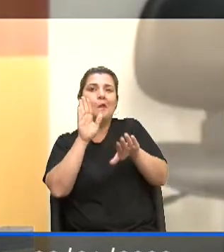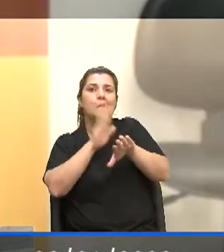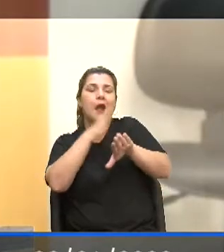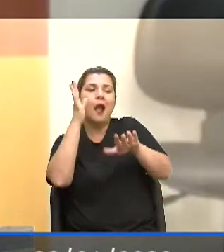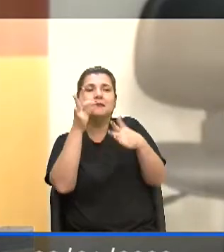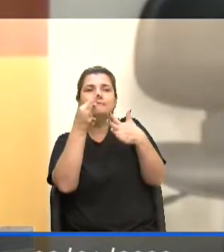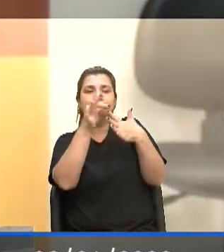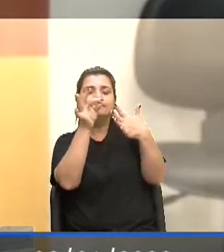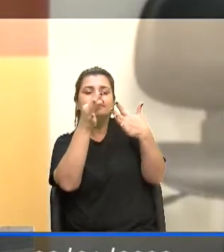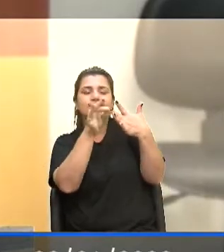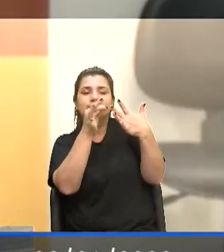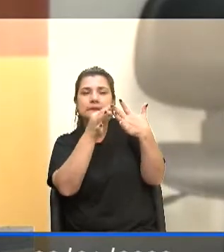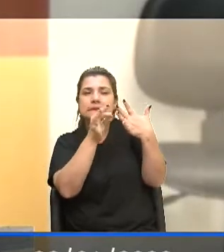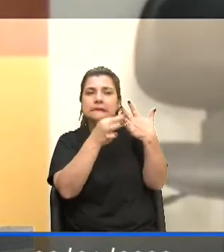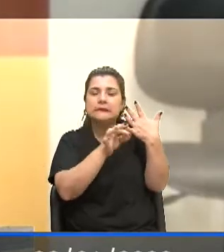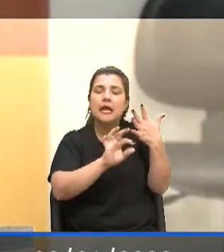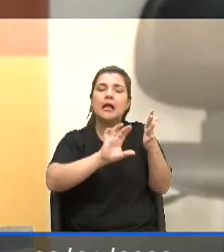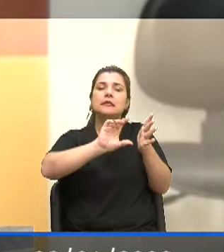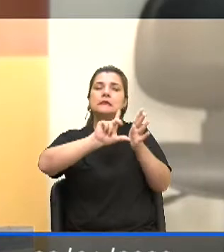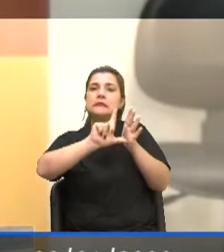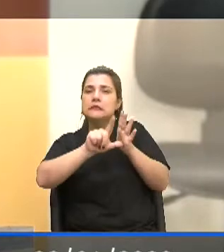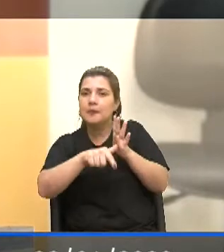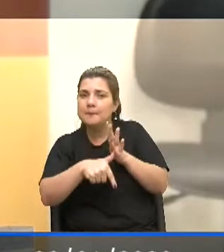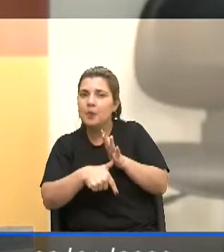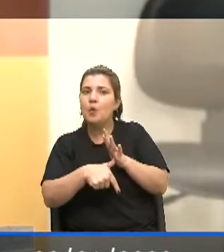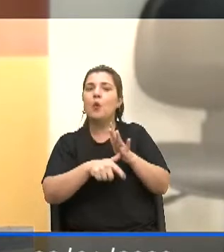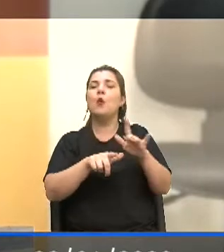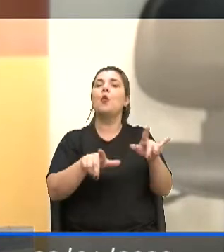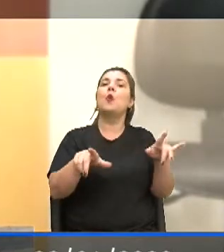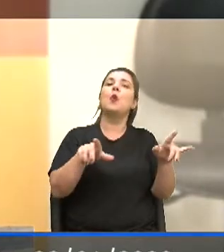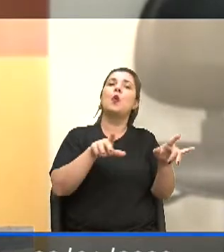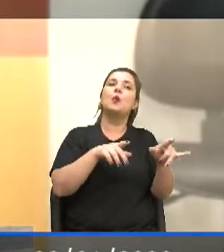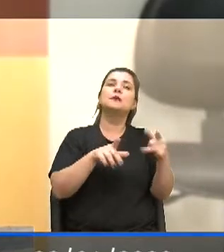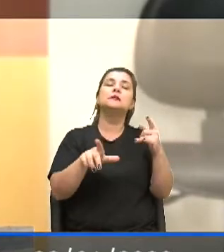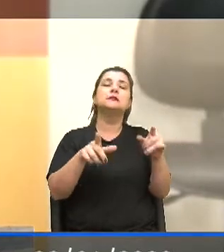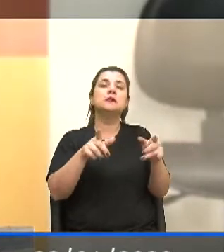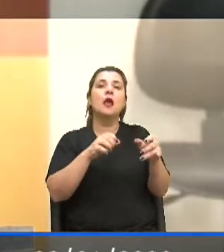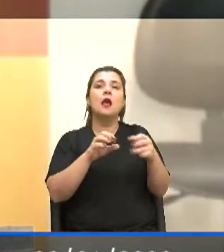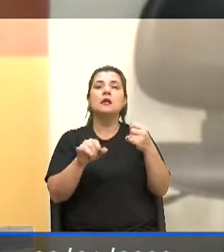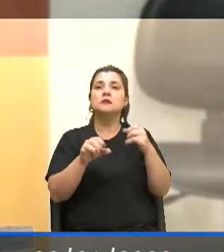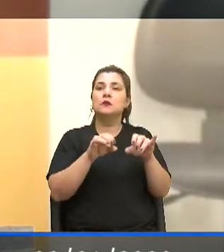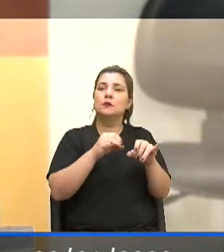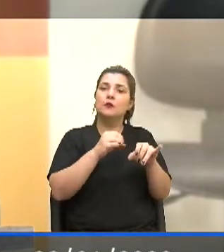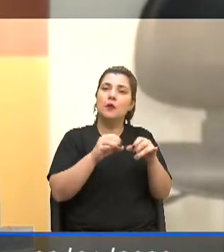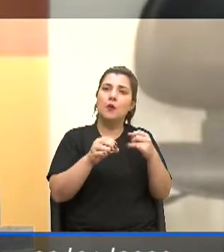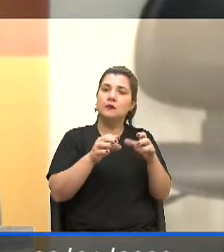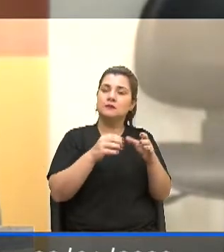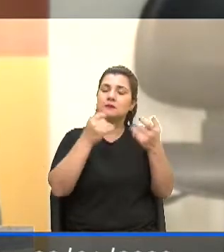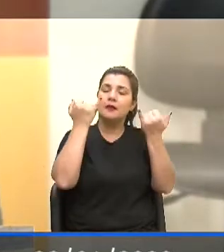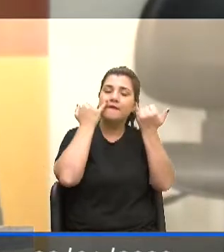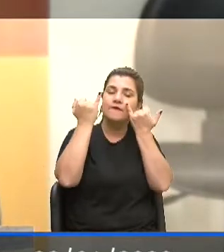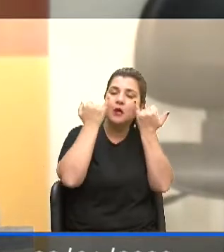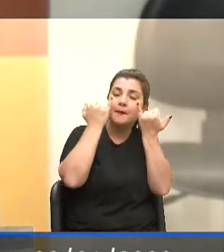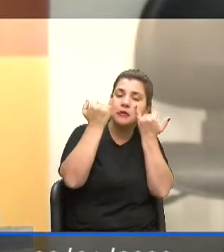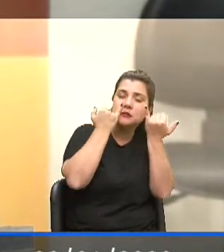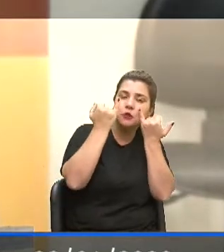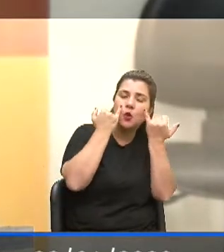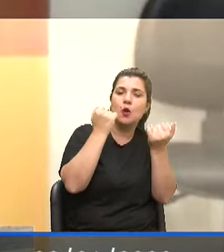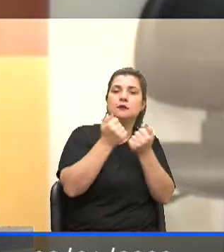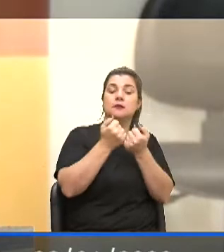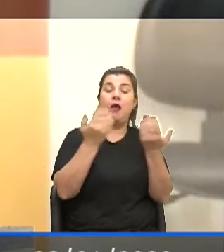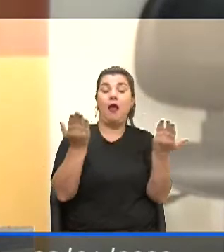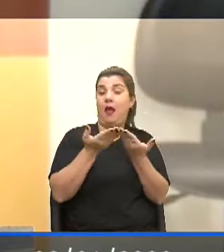as medidas e as orientações em relação a surtos, que neste momento